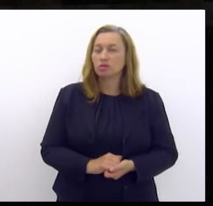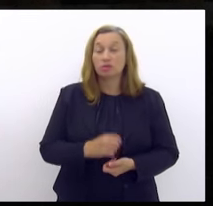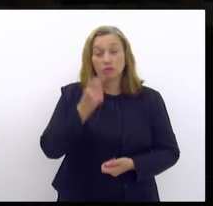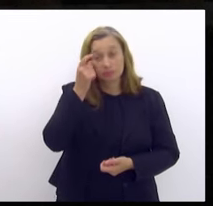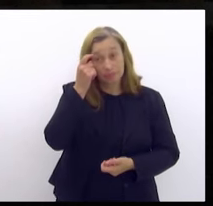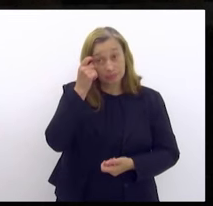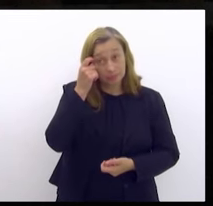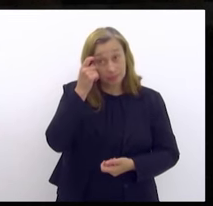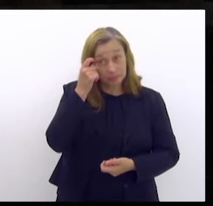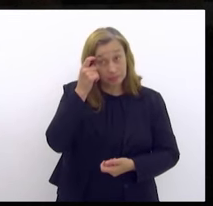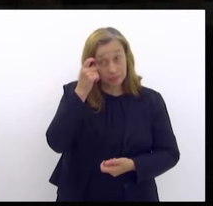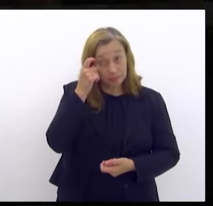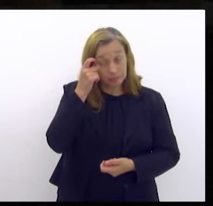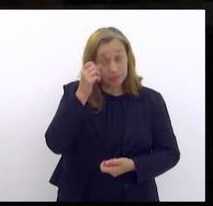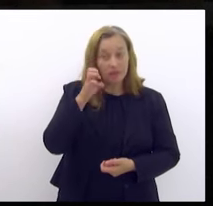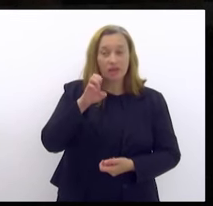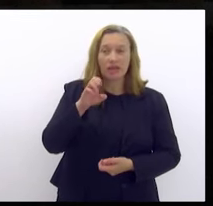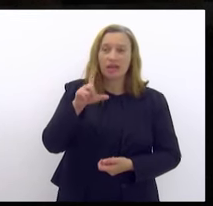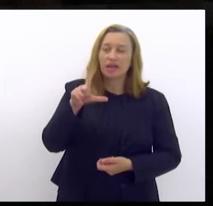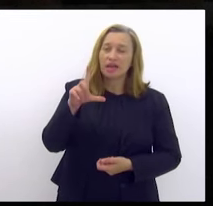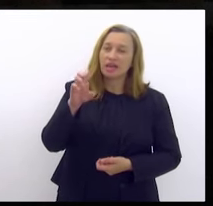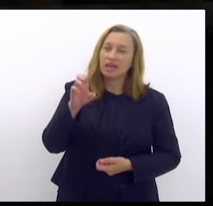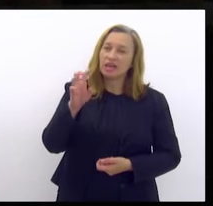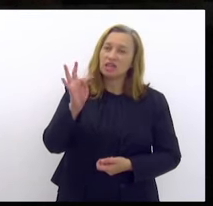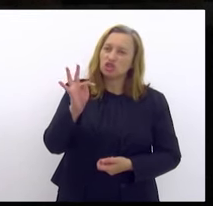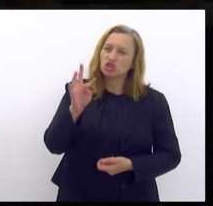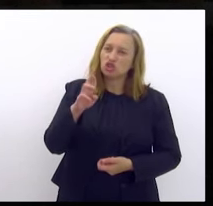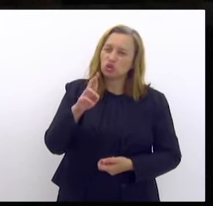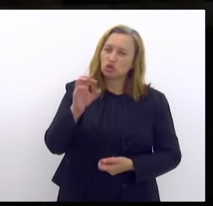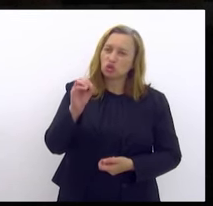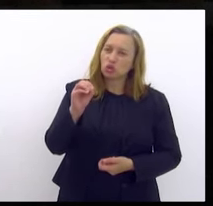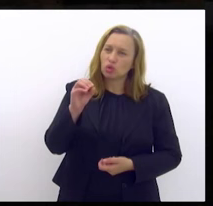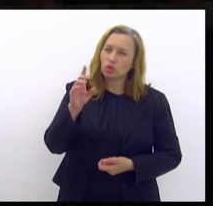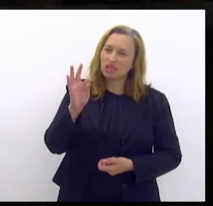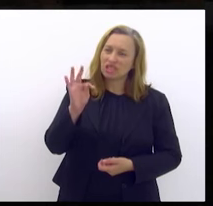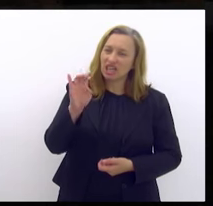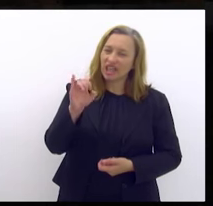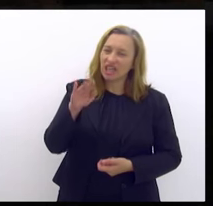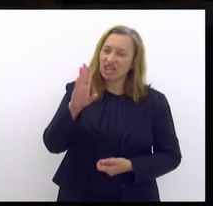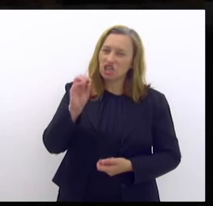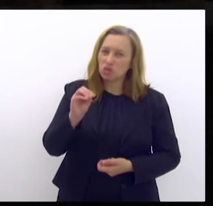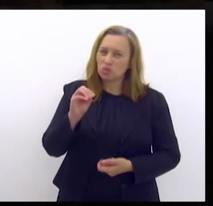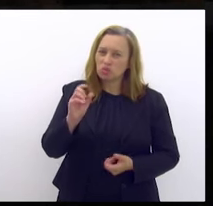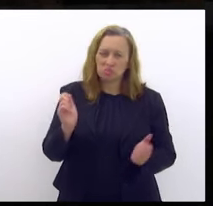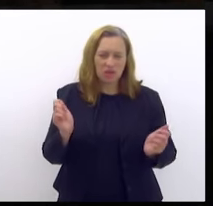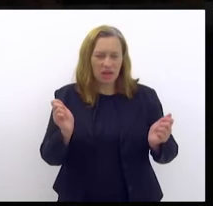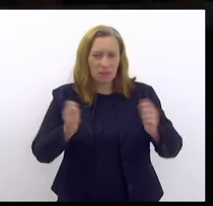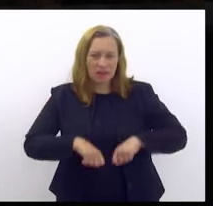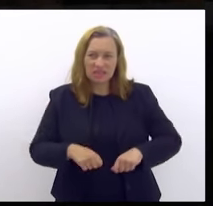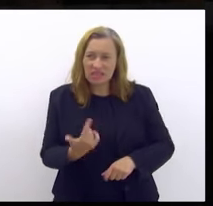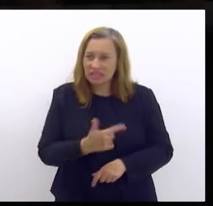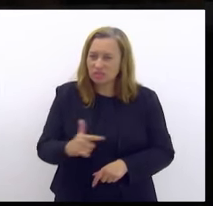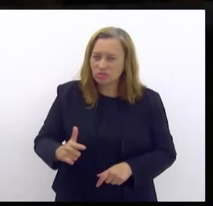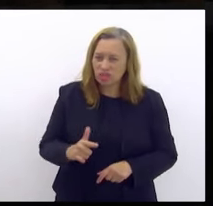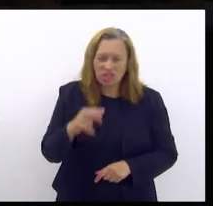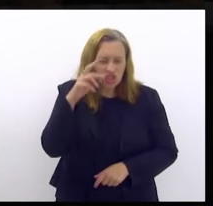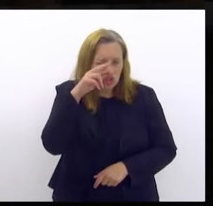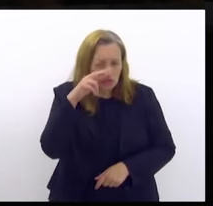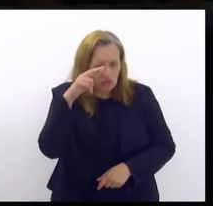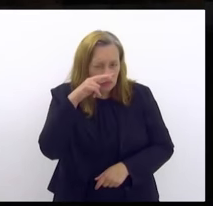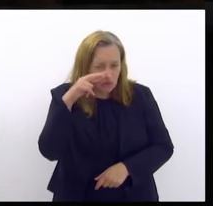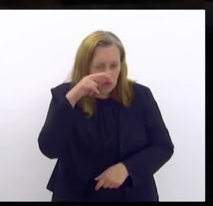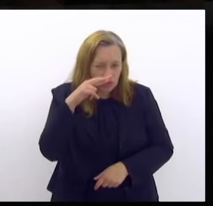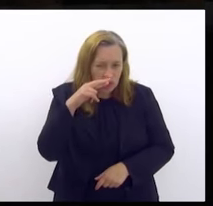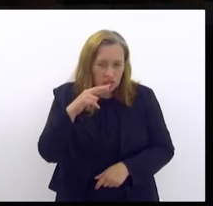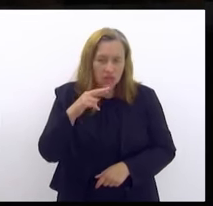Será que um eletrotécnico não é capaz de fazer a vistoria